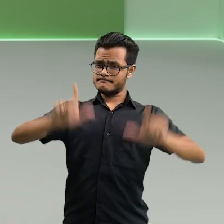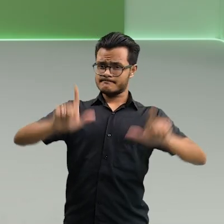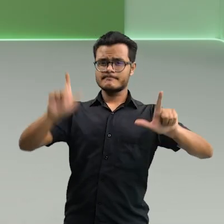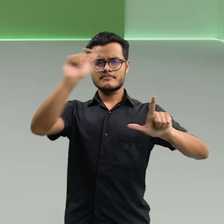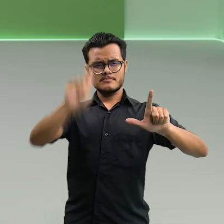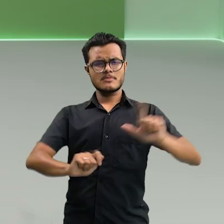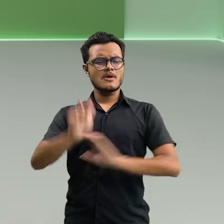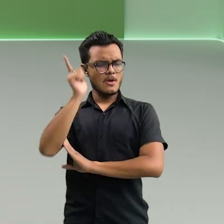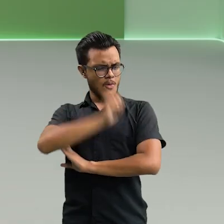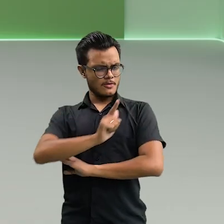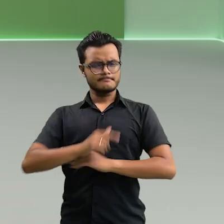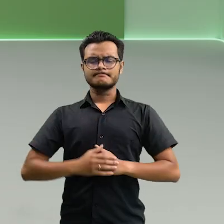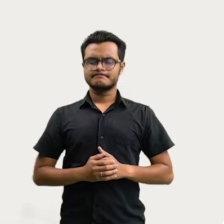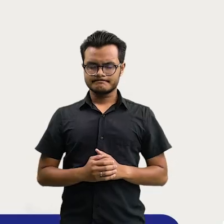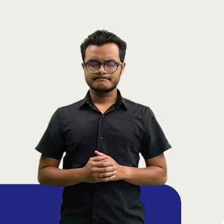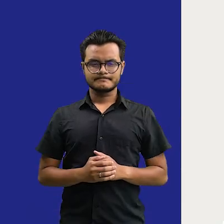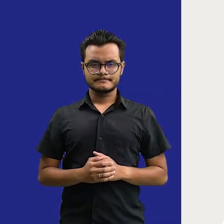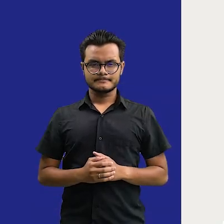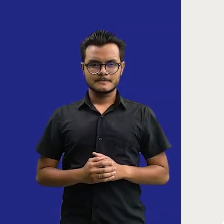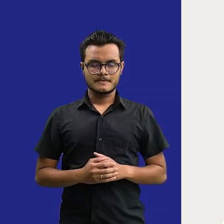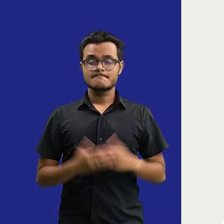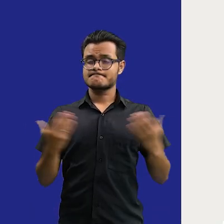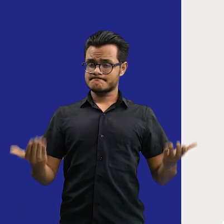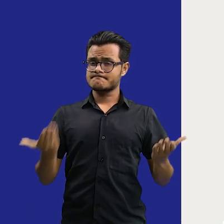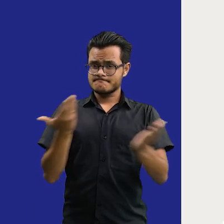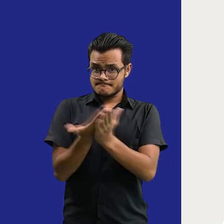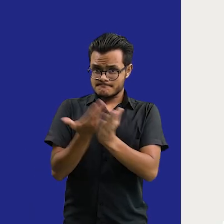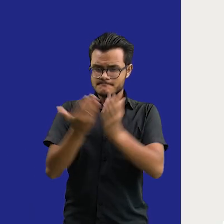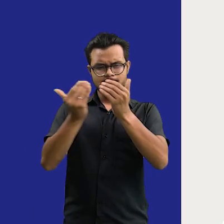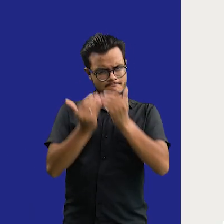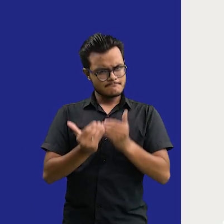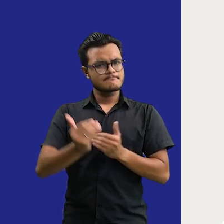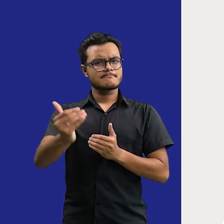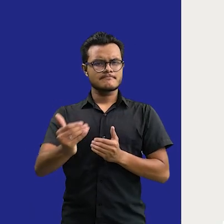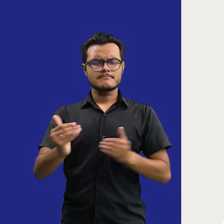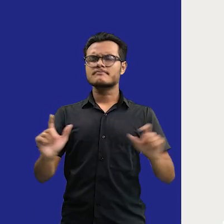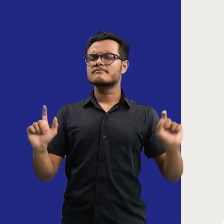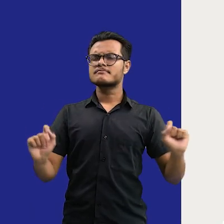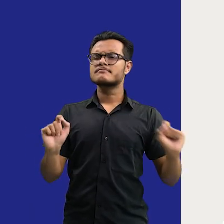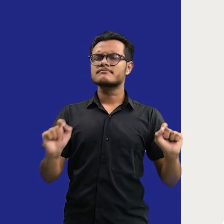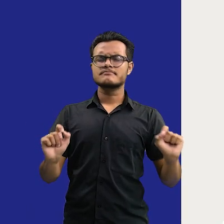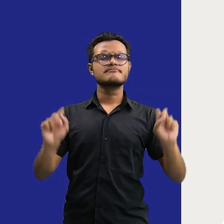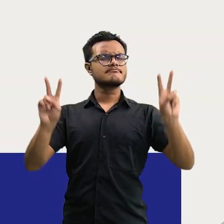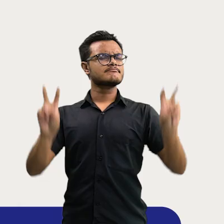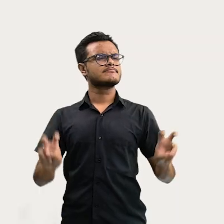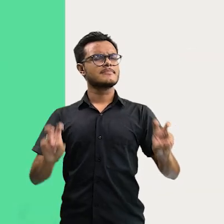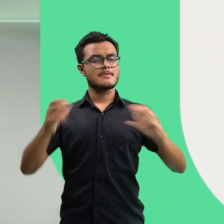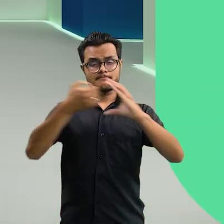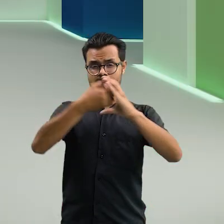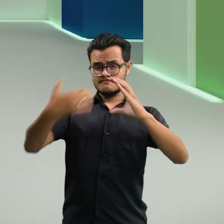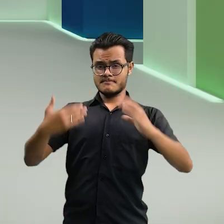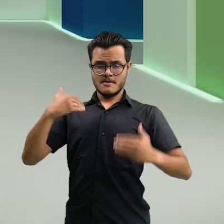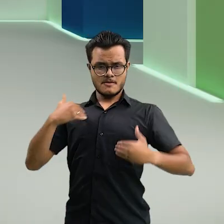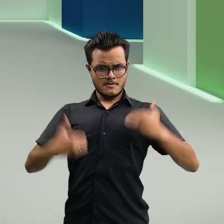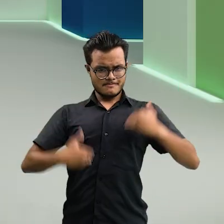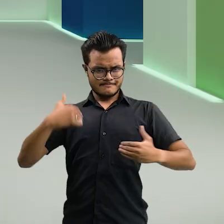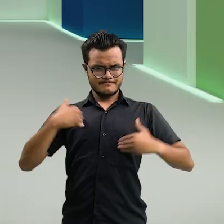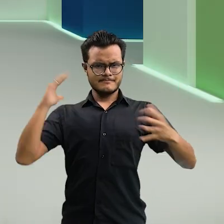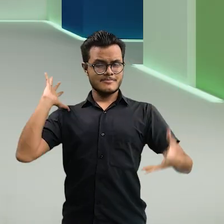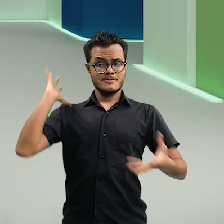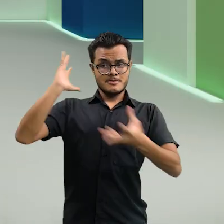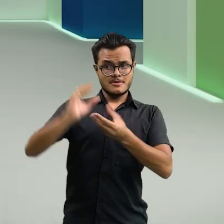aqui anotações para a nossa aula. E para a nossa aula de hoje vamos de fisiologia, mais uma